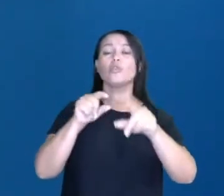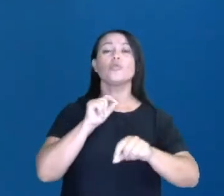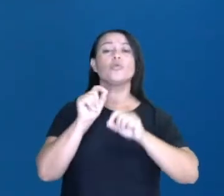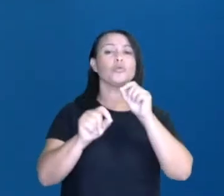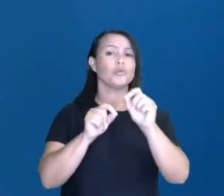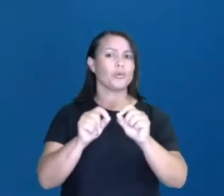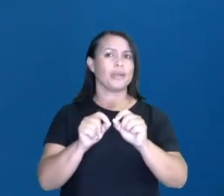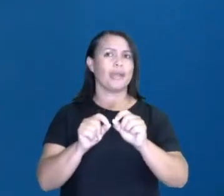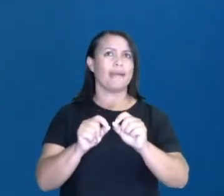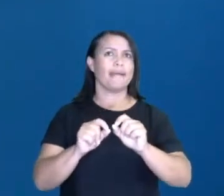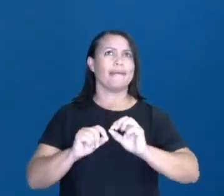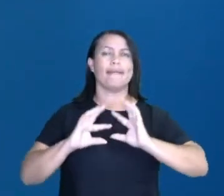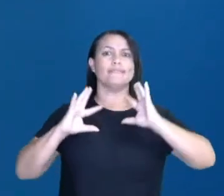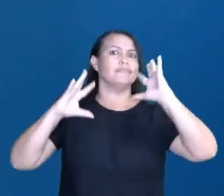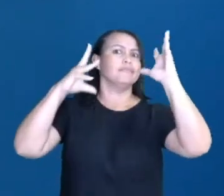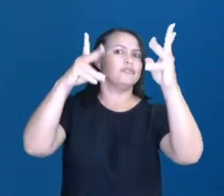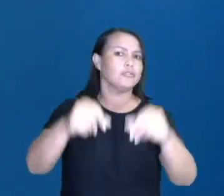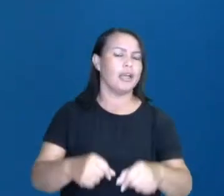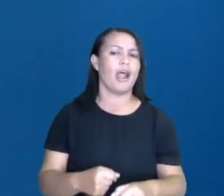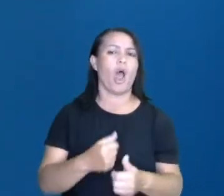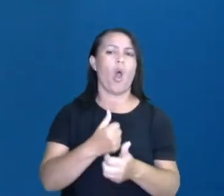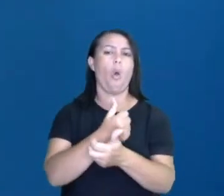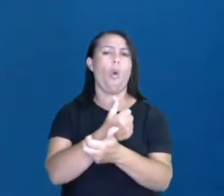não generaliza, algo